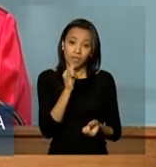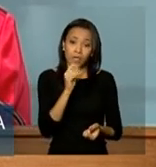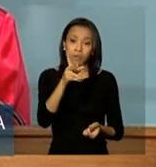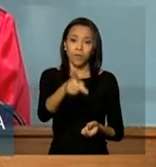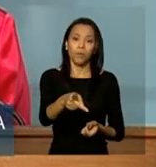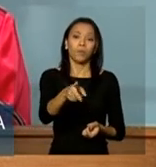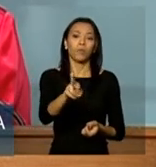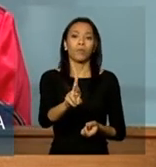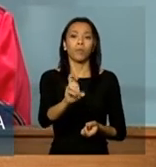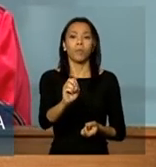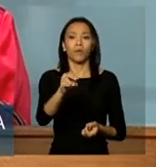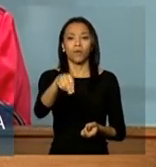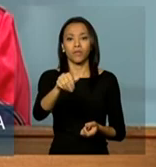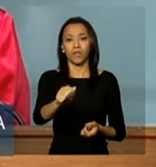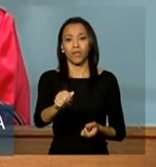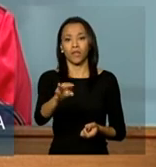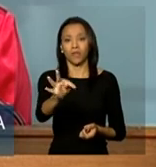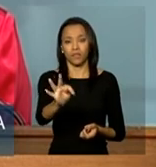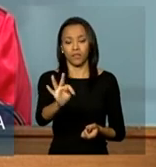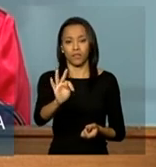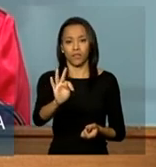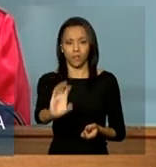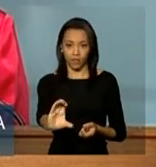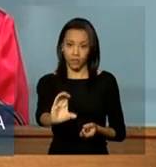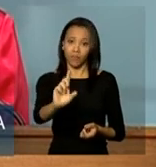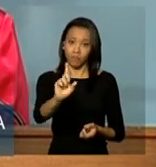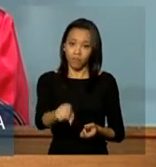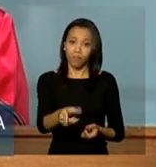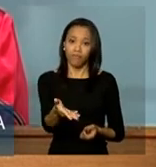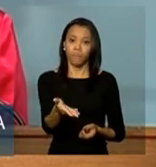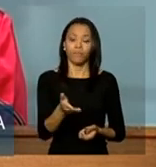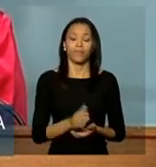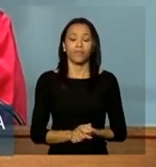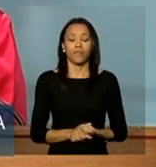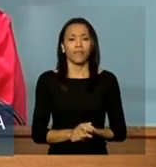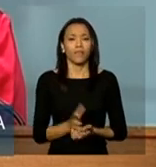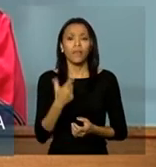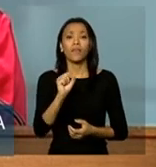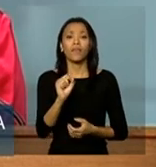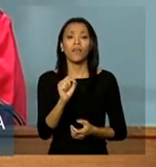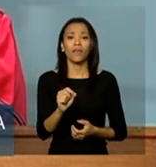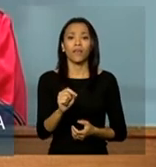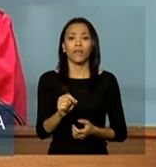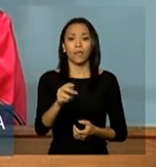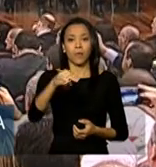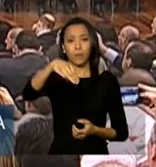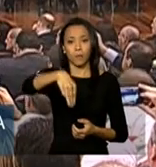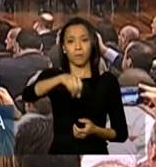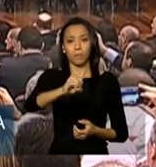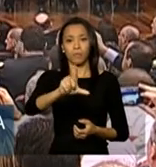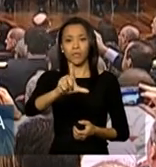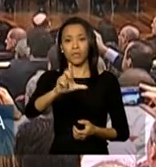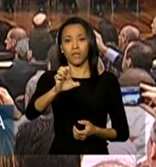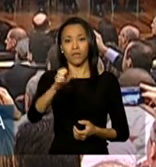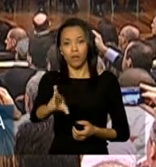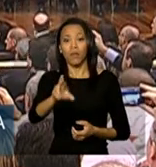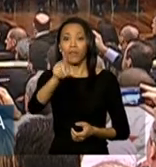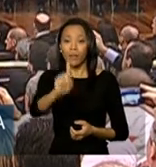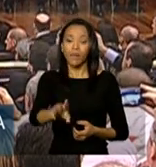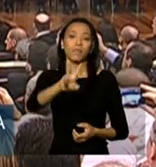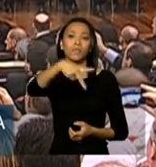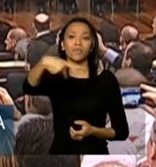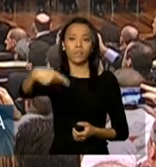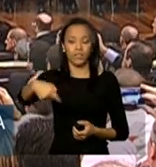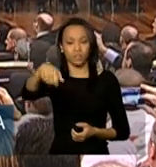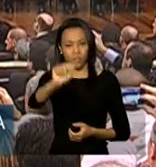que é o Programa Nacional de Ensino Técnico, que é o Heitor José Miller, presidente da Federação da